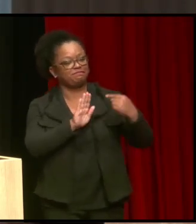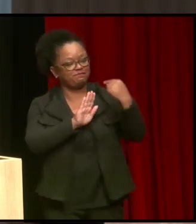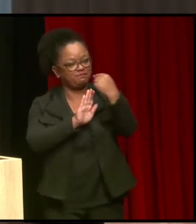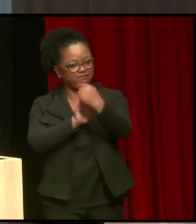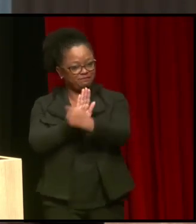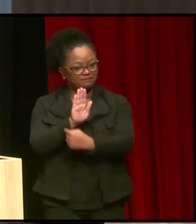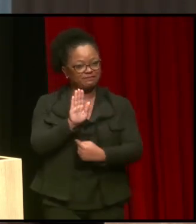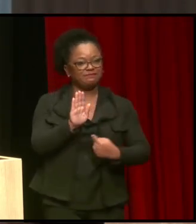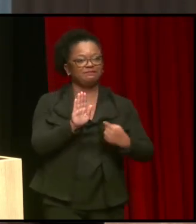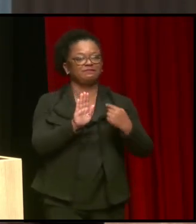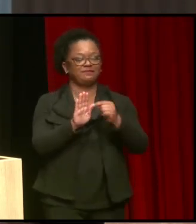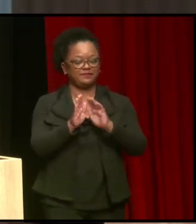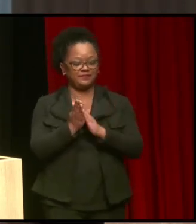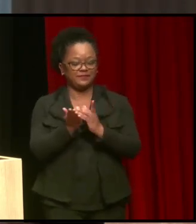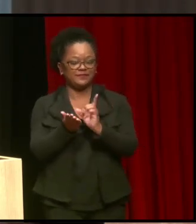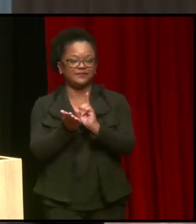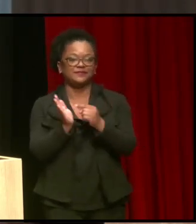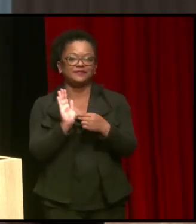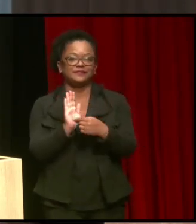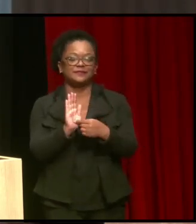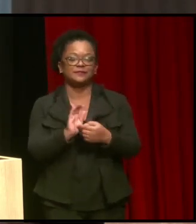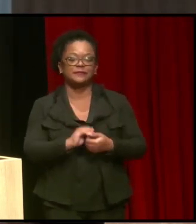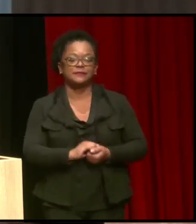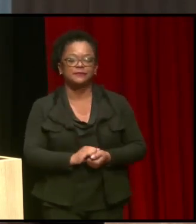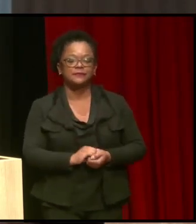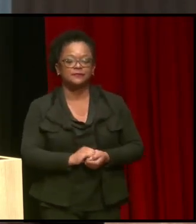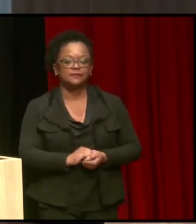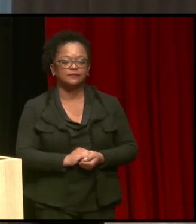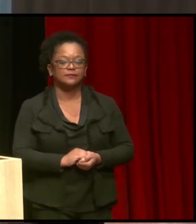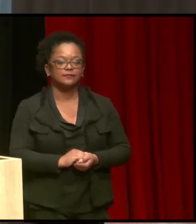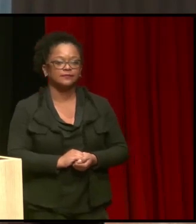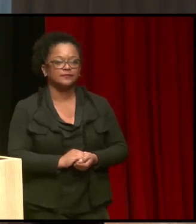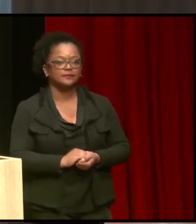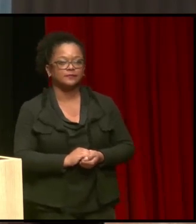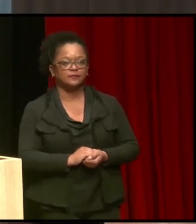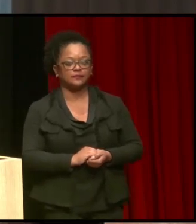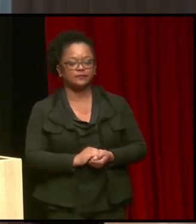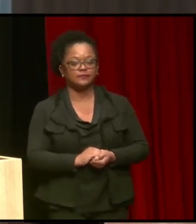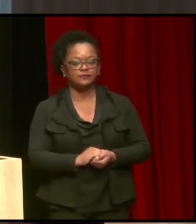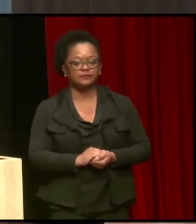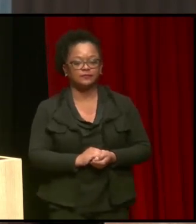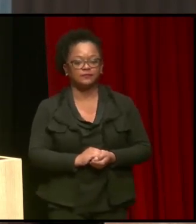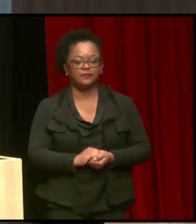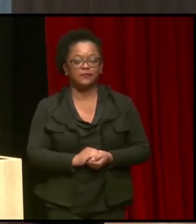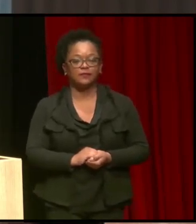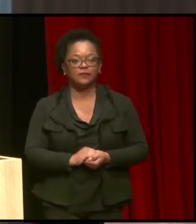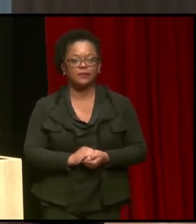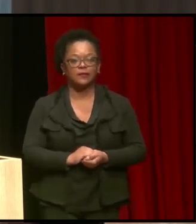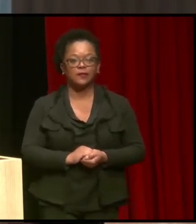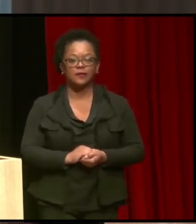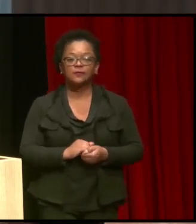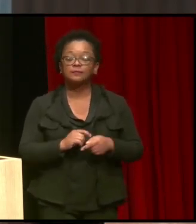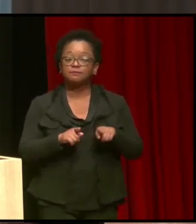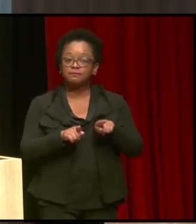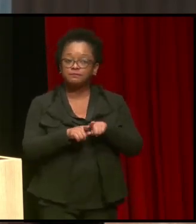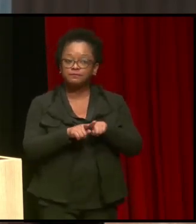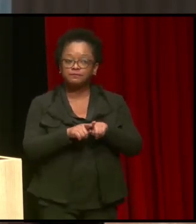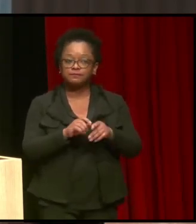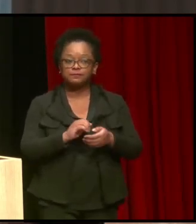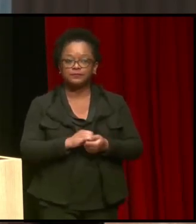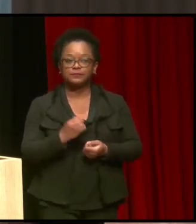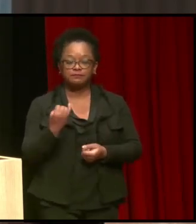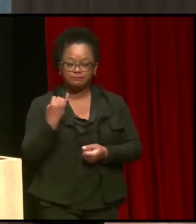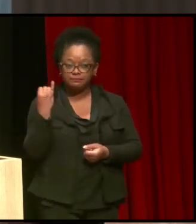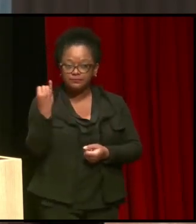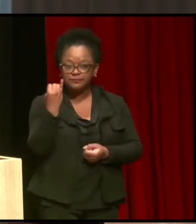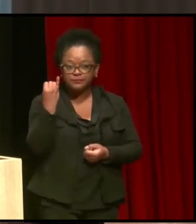Bíblia. A gente costuma dizer na Sociedade Bíblica que é importante ter